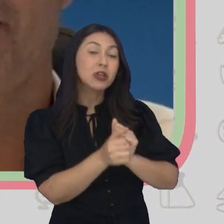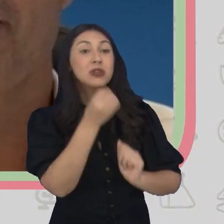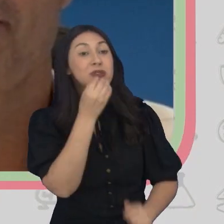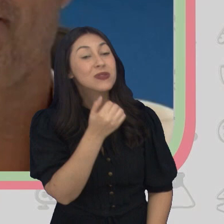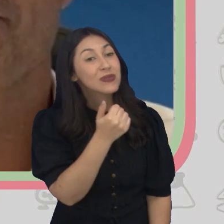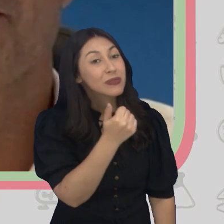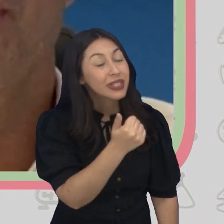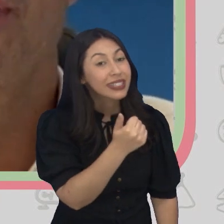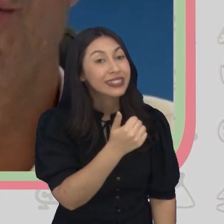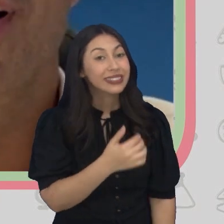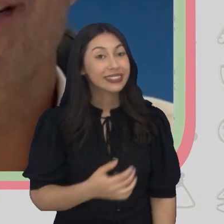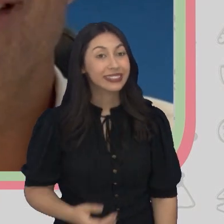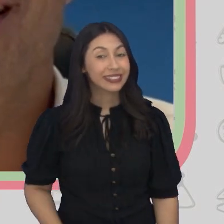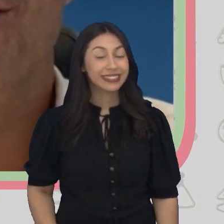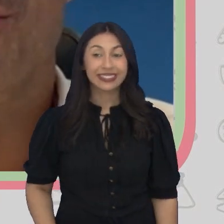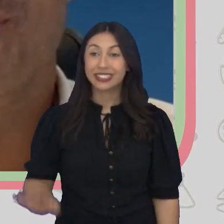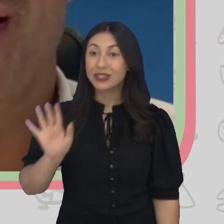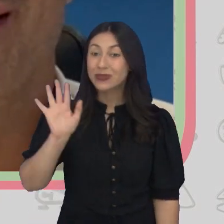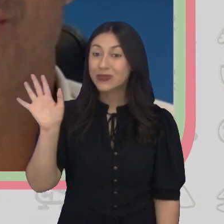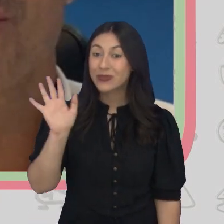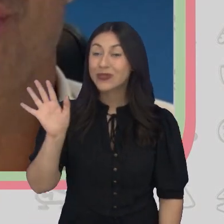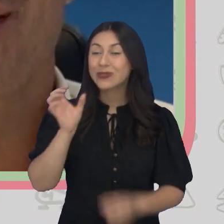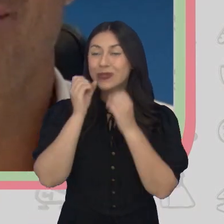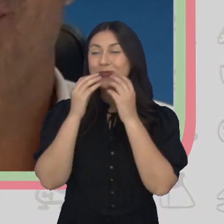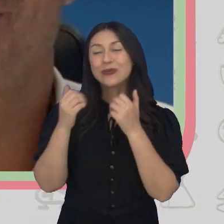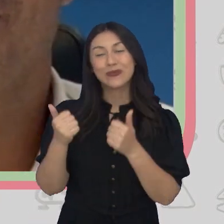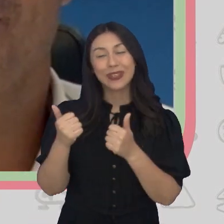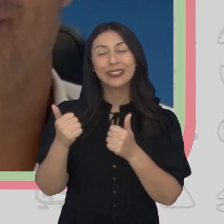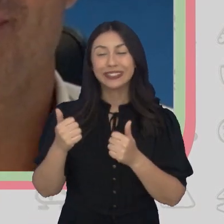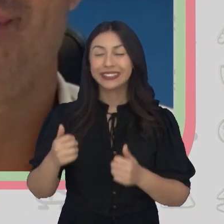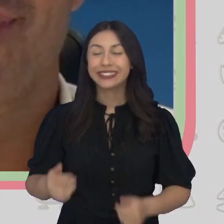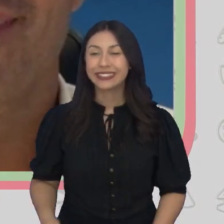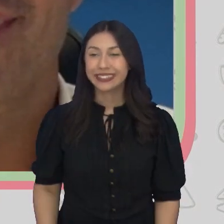Alexandre? Olá, Gisele, tudo bem? Como vai?